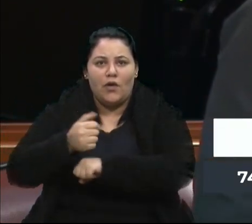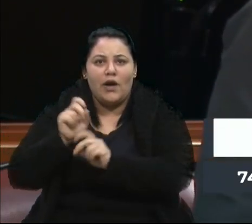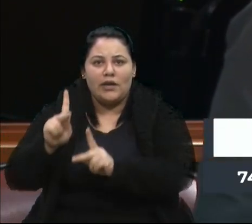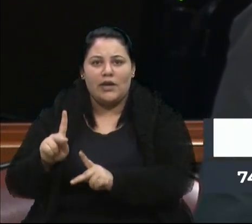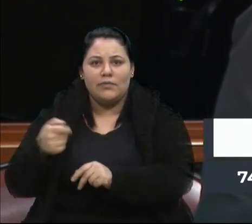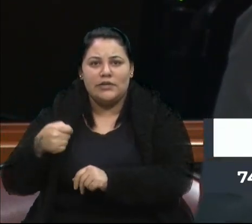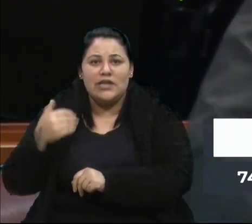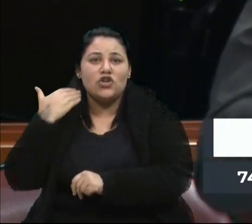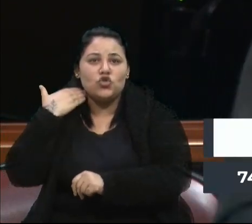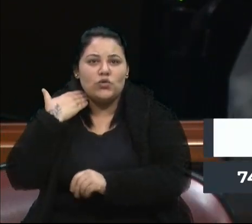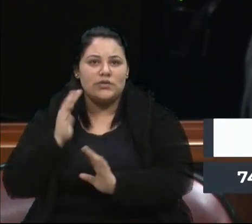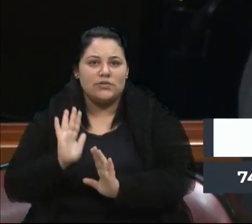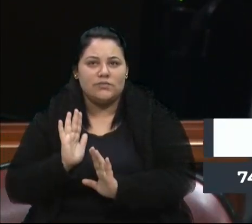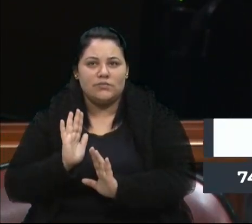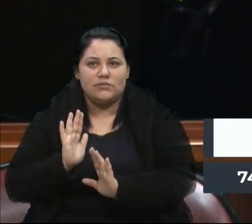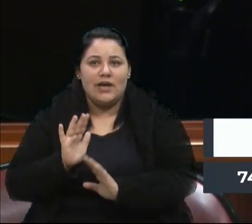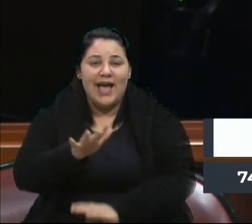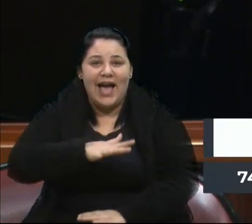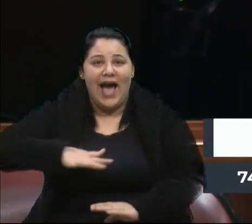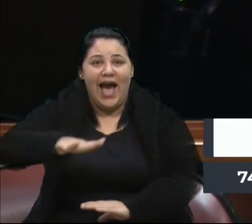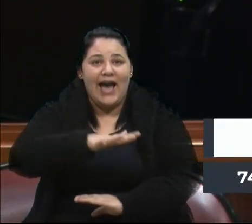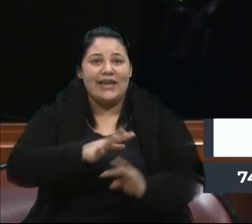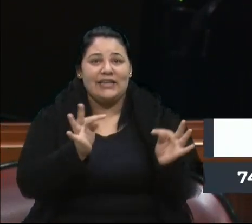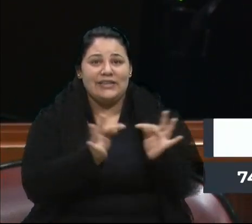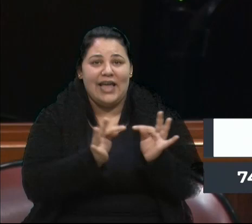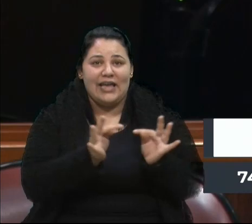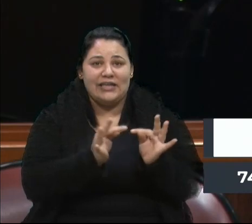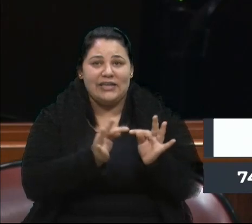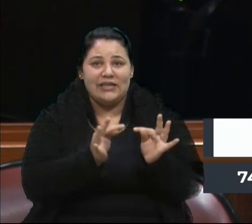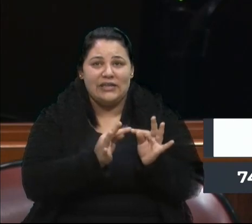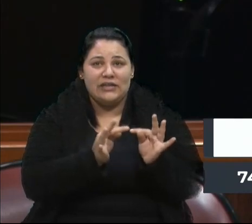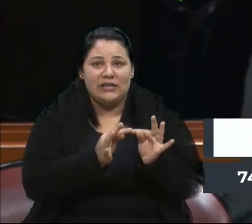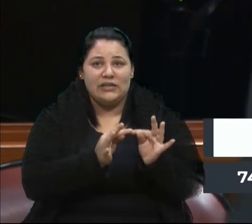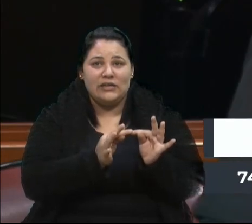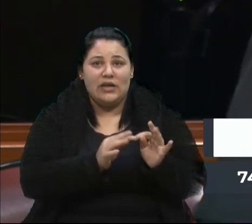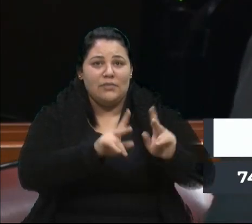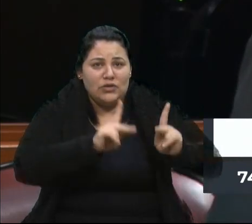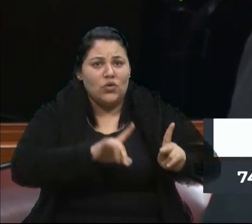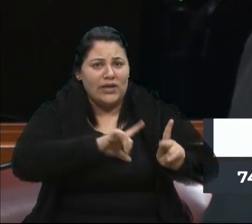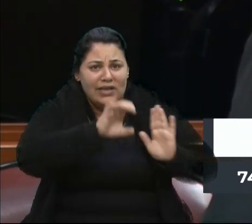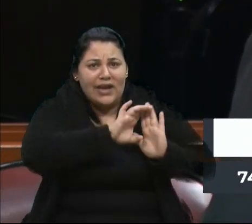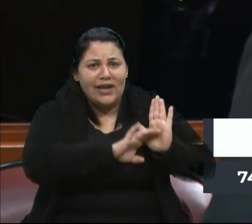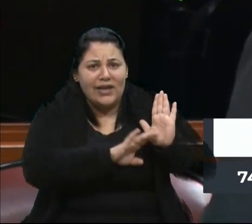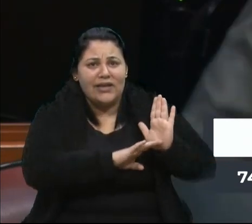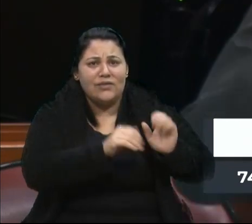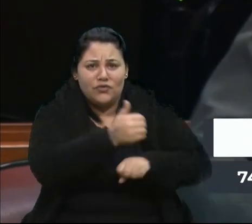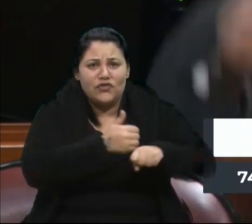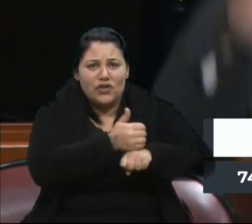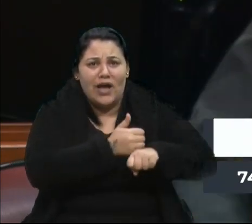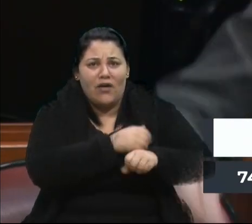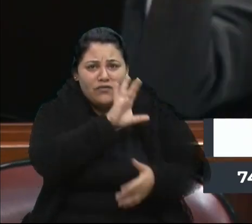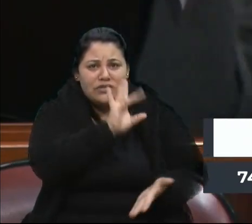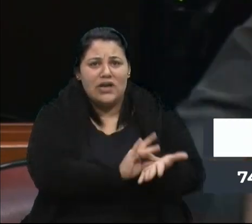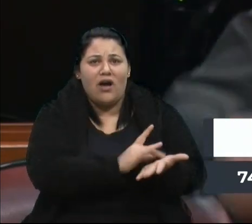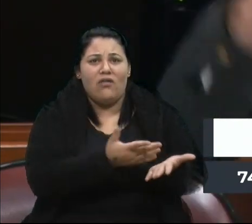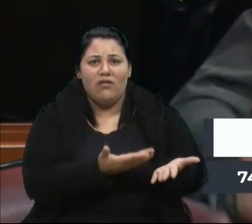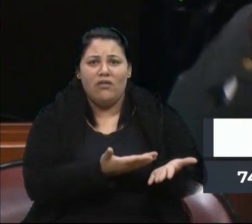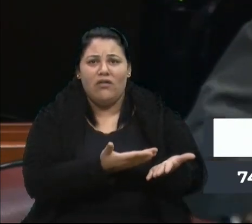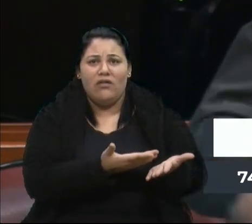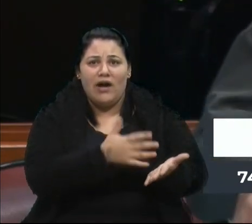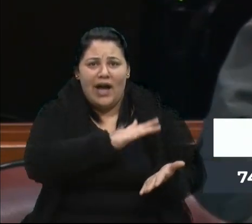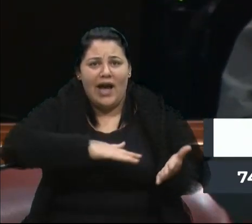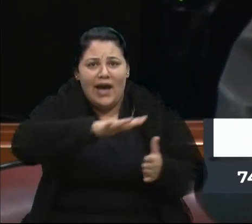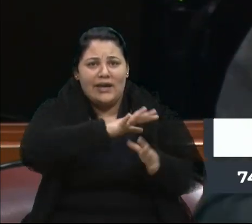precisa é juiz. A área técnica tem que ser ocupada por servidor de carreira. A área técnica tem